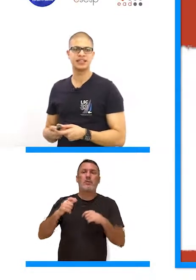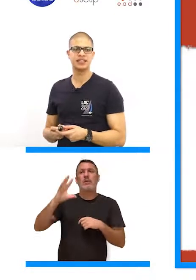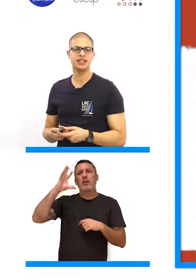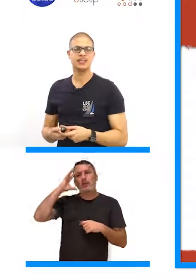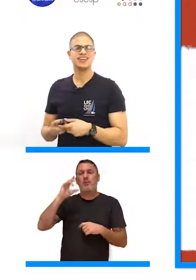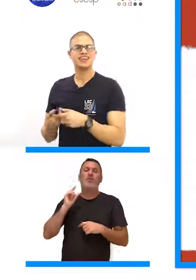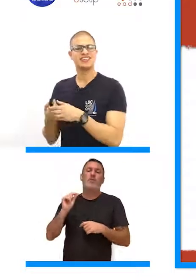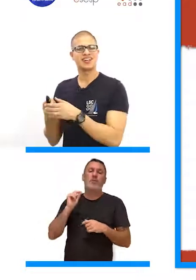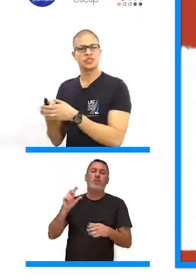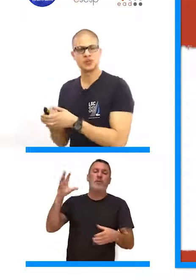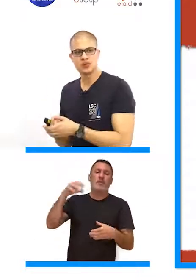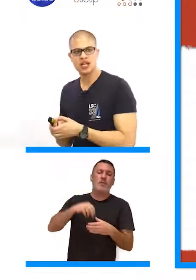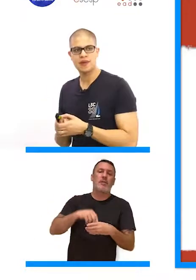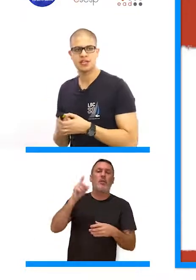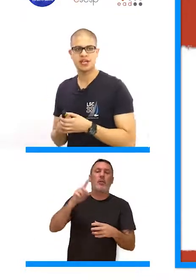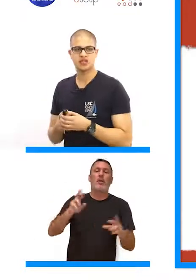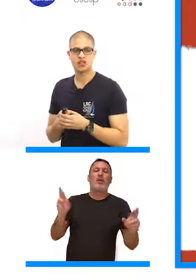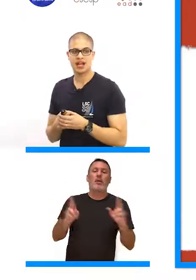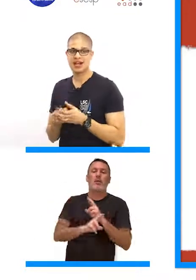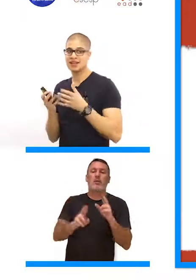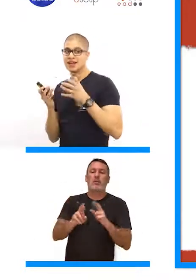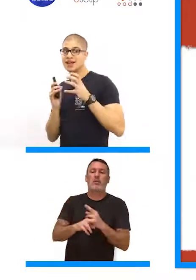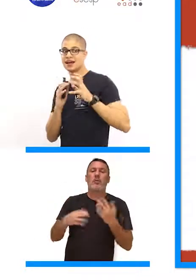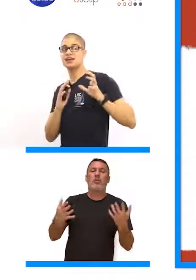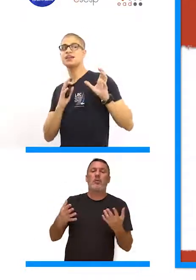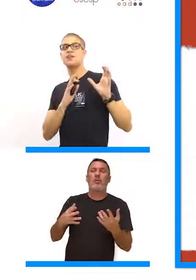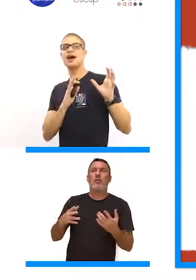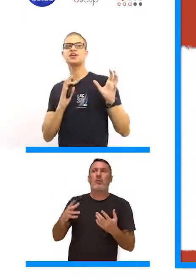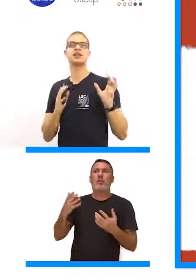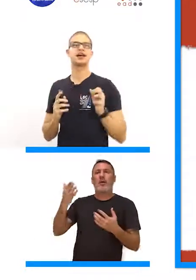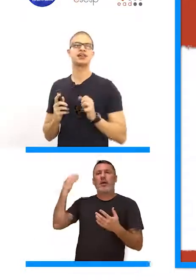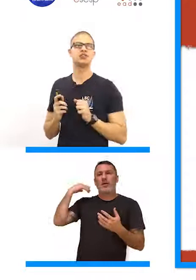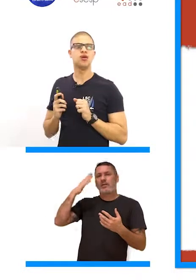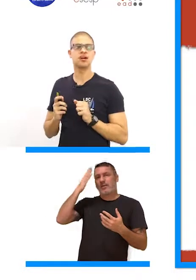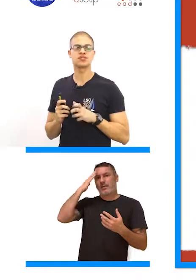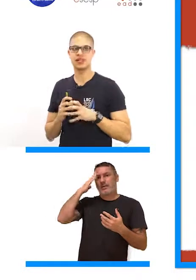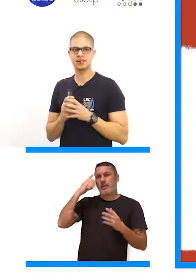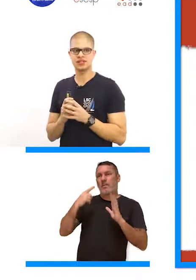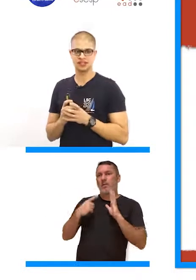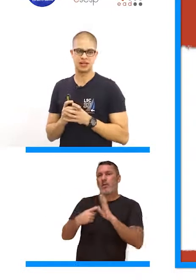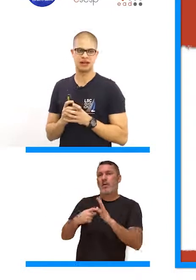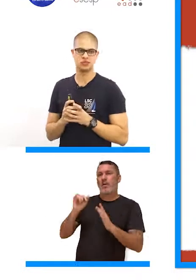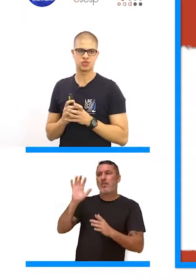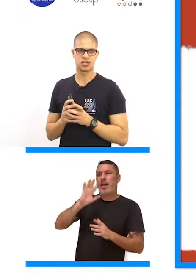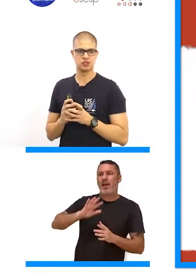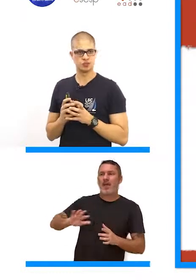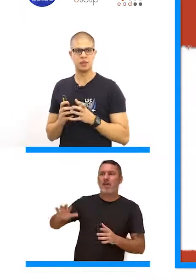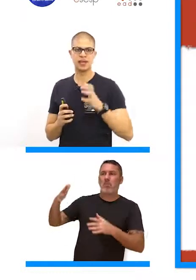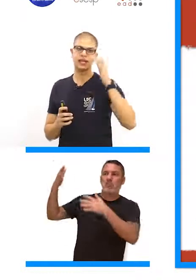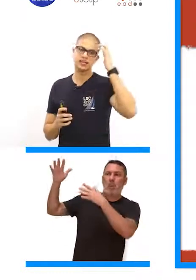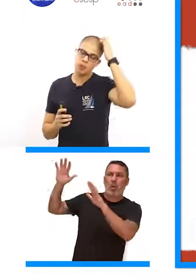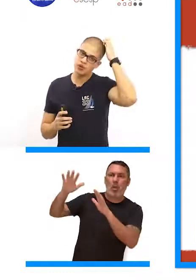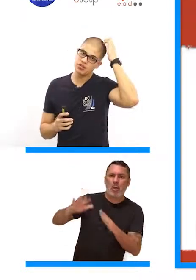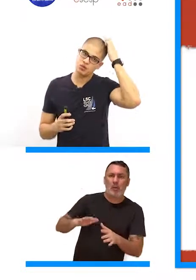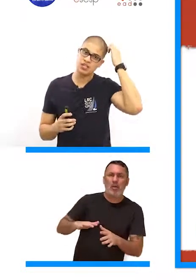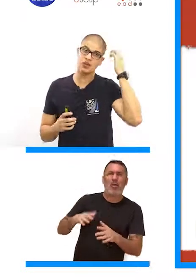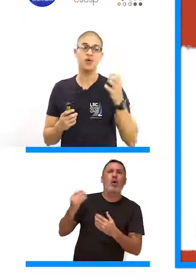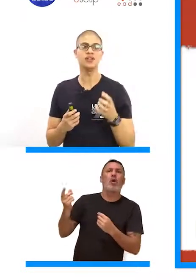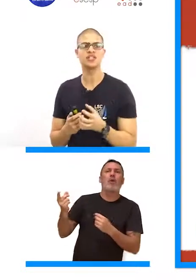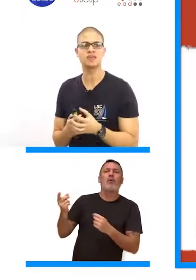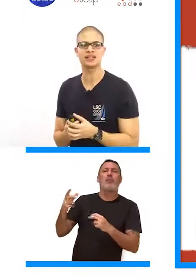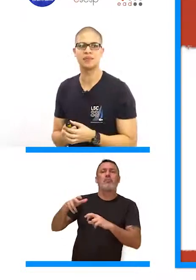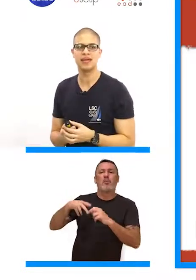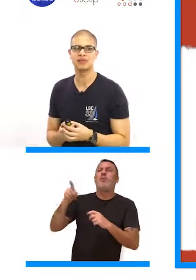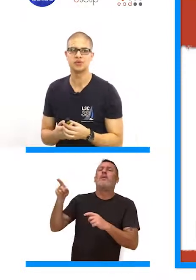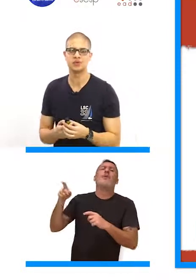apontada aqui está justamente relacionada àquela imagem lá que nós representamos, tudo bem? Então, por isso que